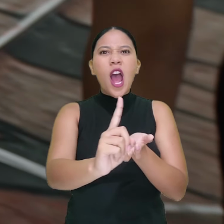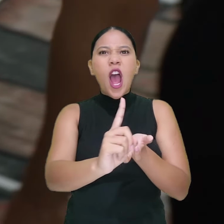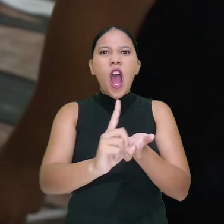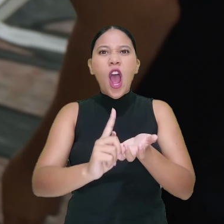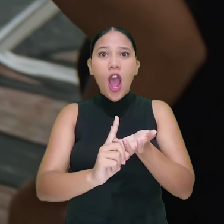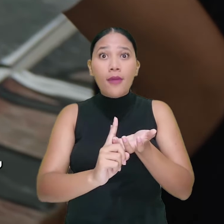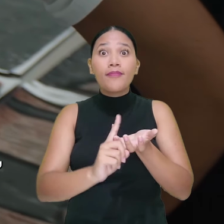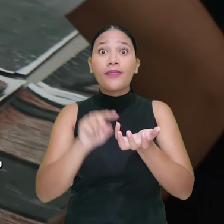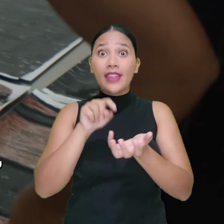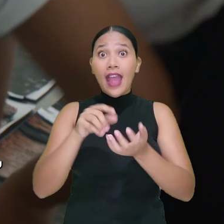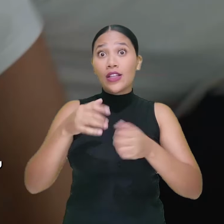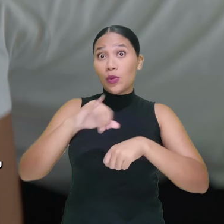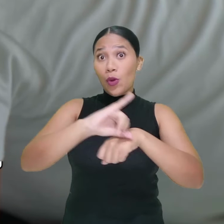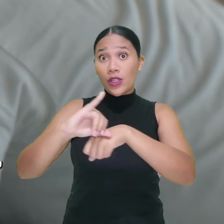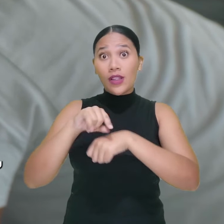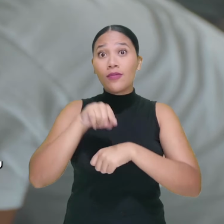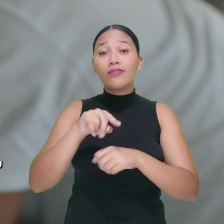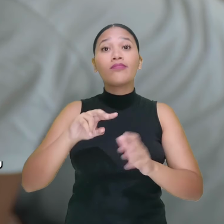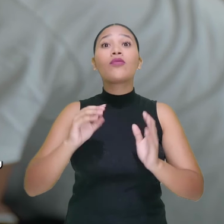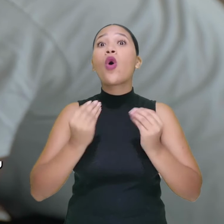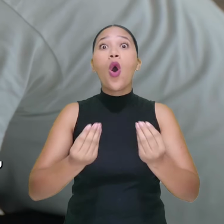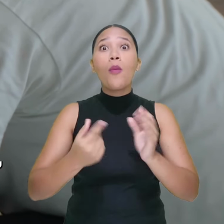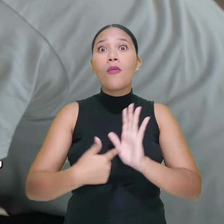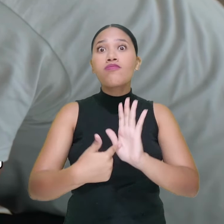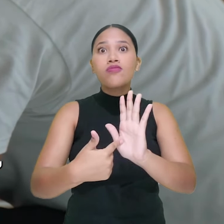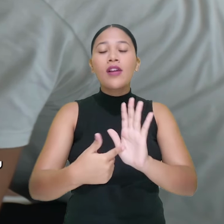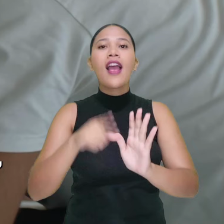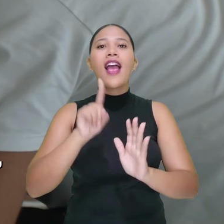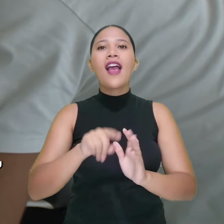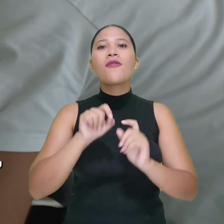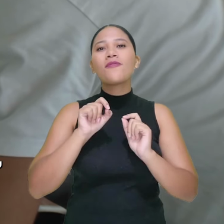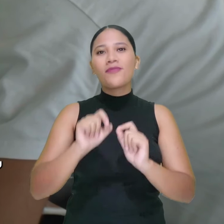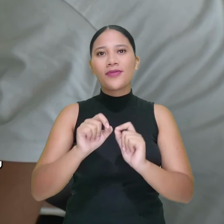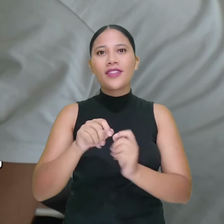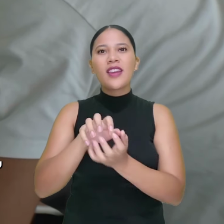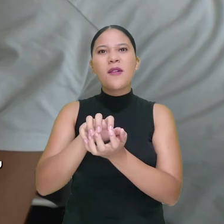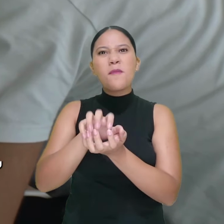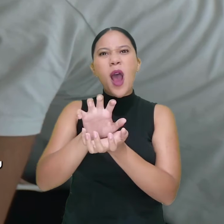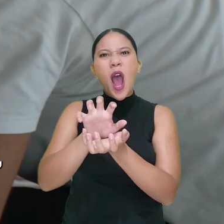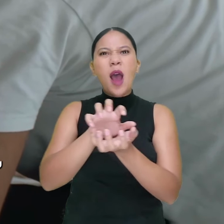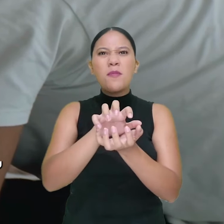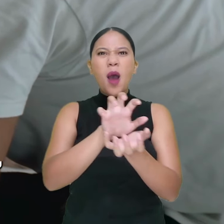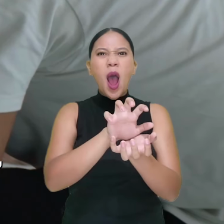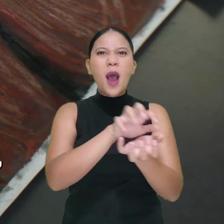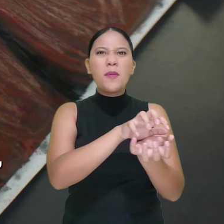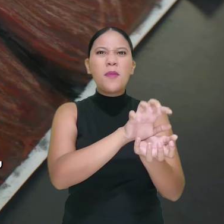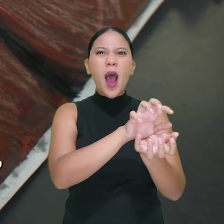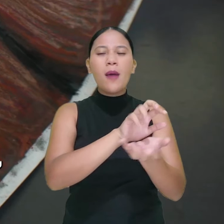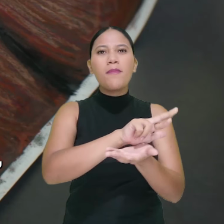boca de Revenguer. Essa boca, na exposição, está traduzida ou